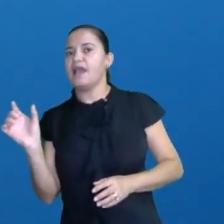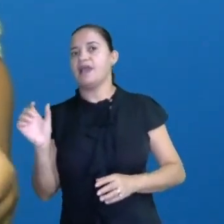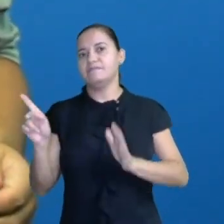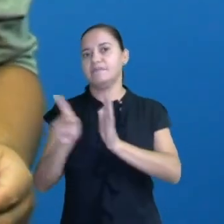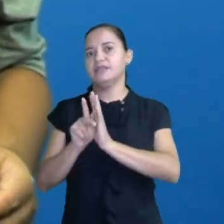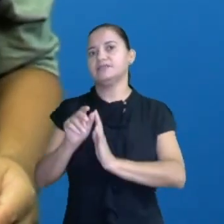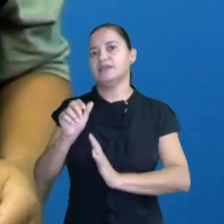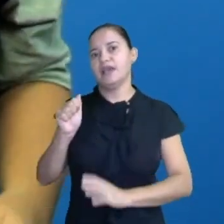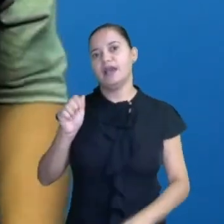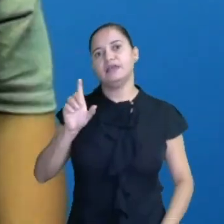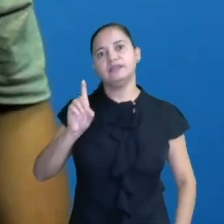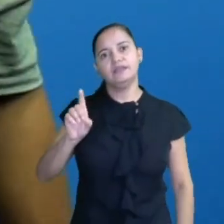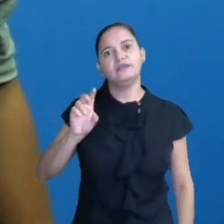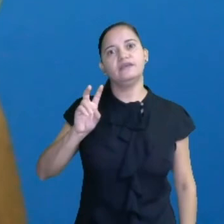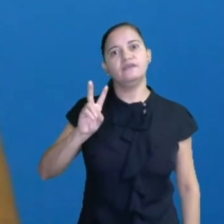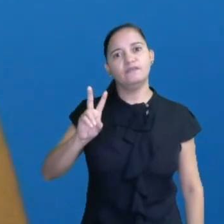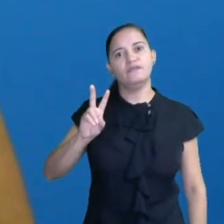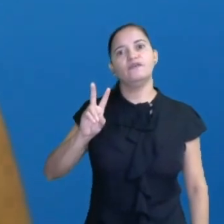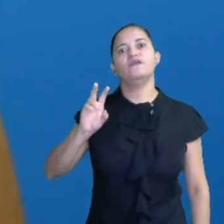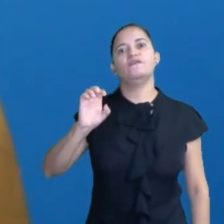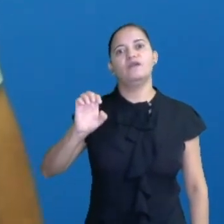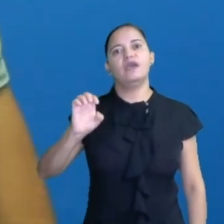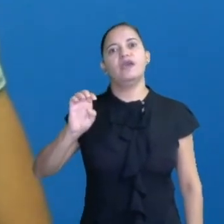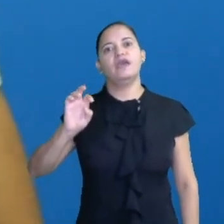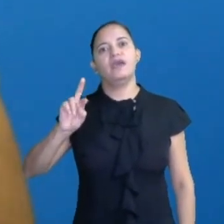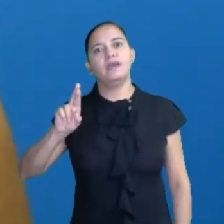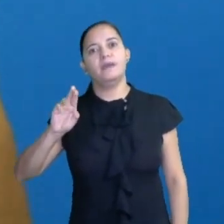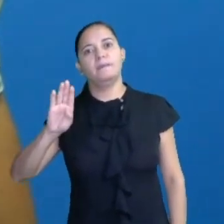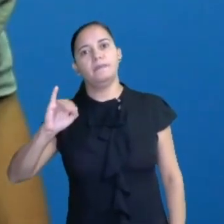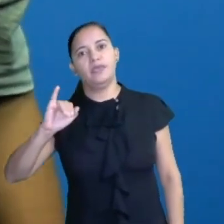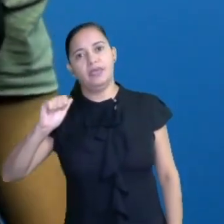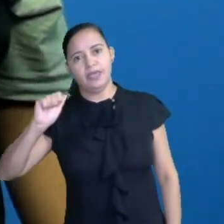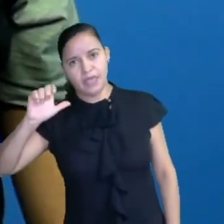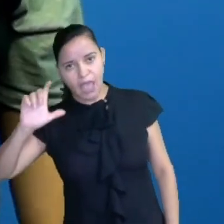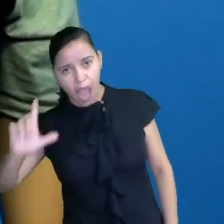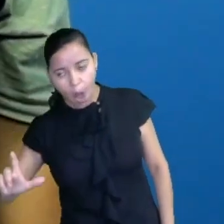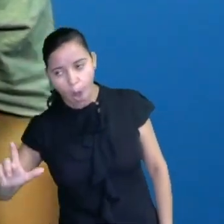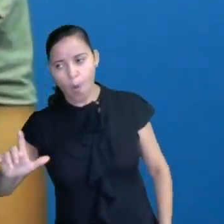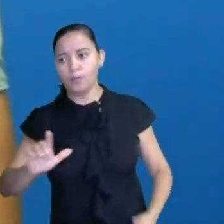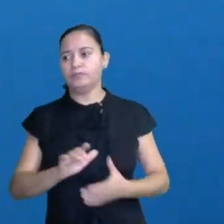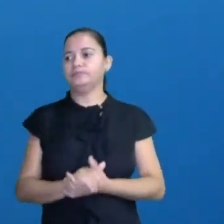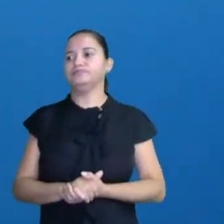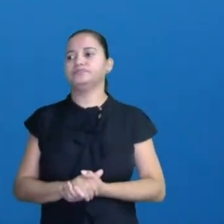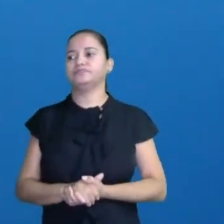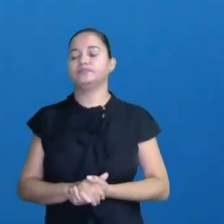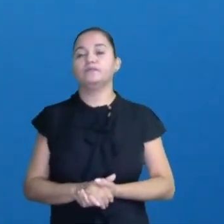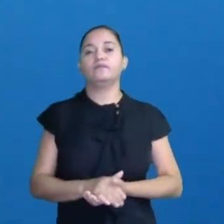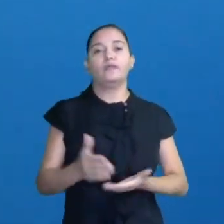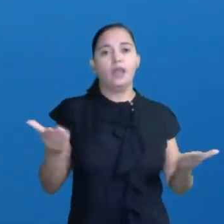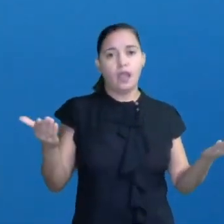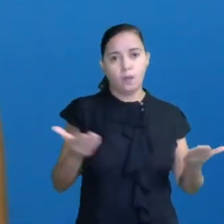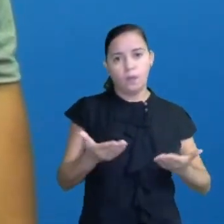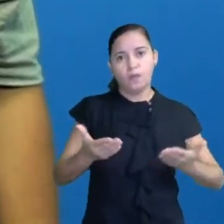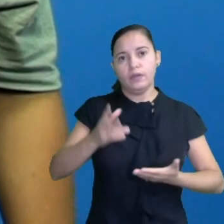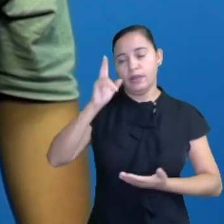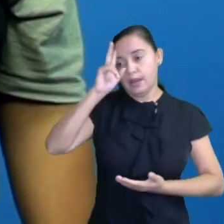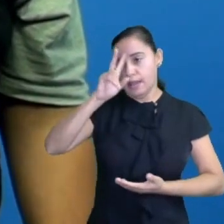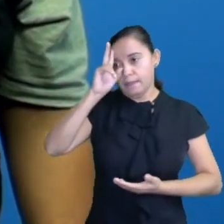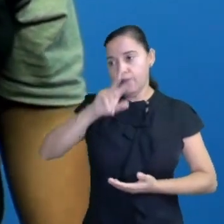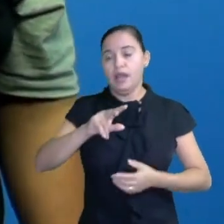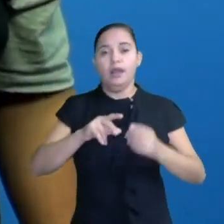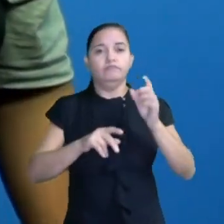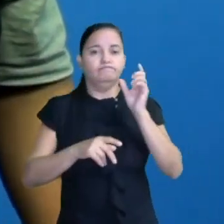adverbial. Agora, professor, vamos relembrar os prefixos, né? Vamos relembrar os prefixos. O que